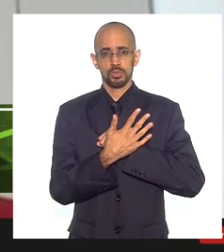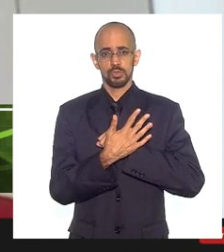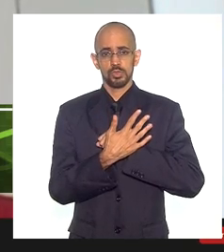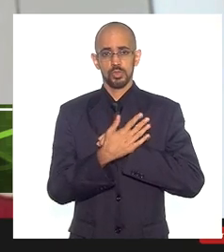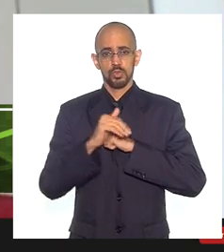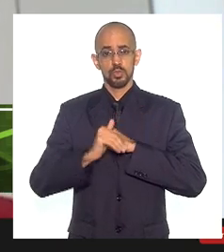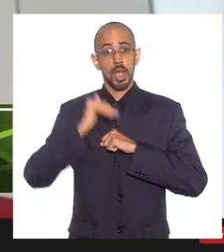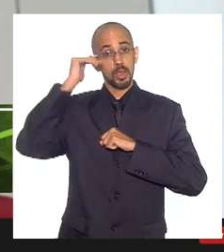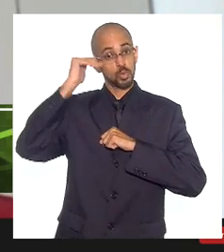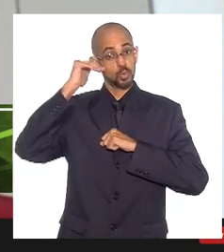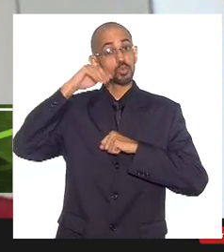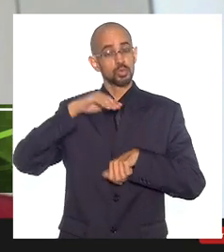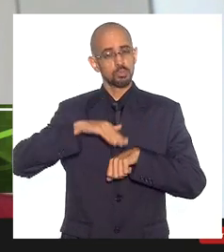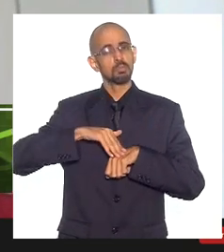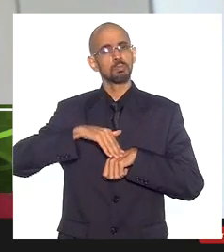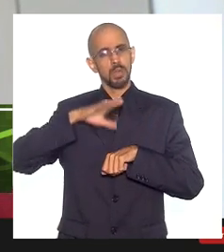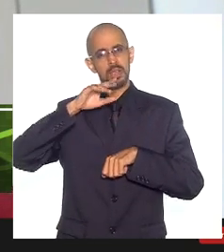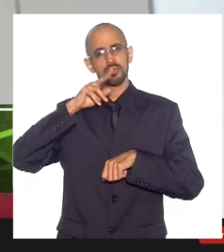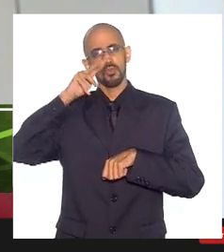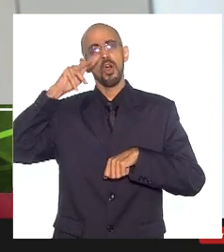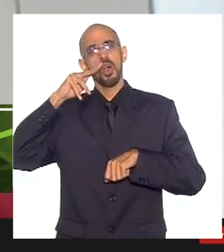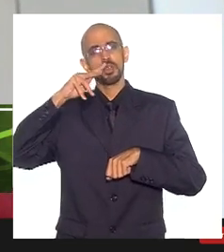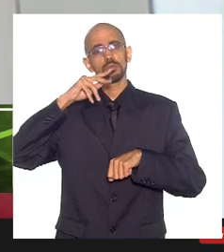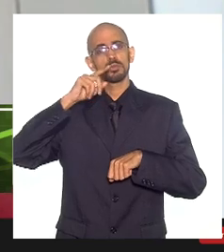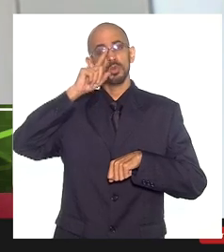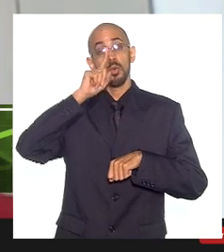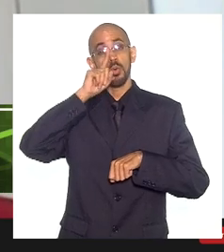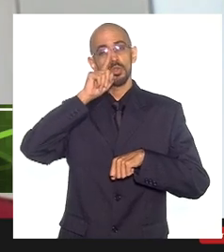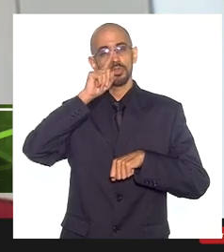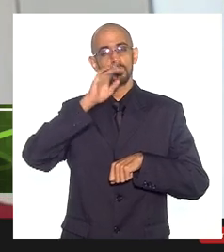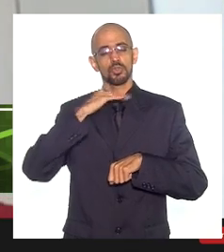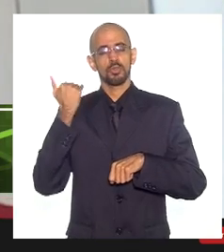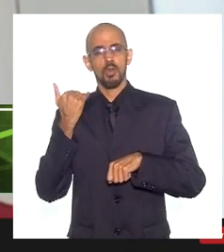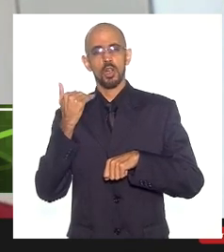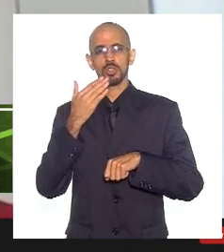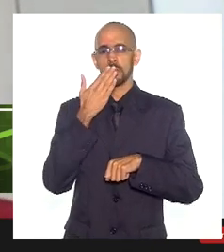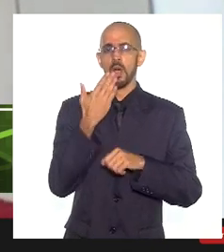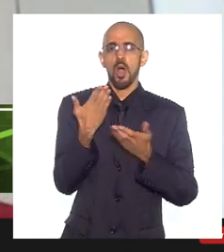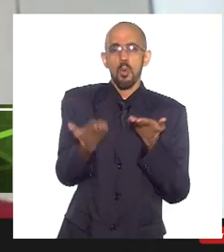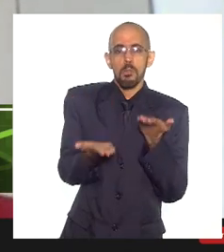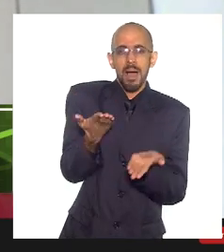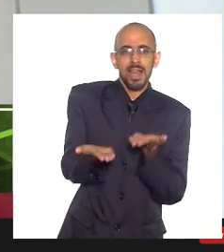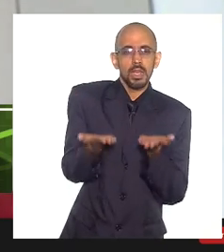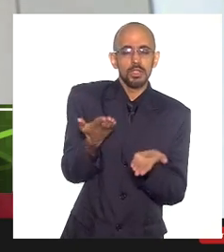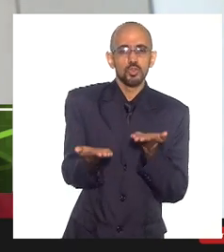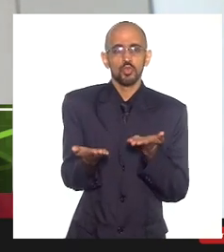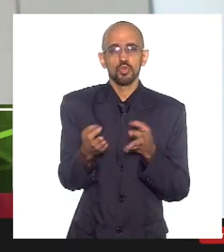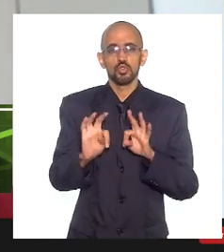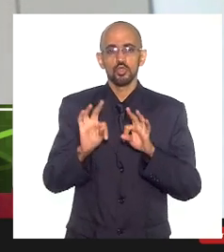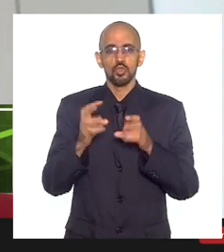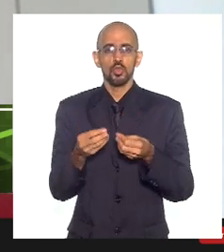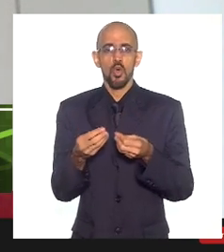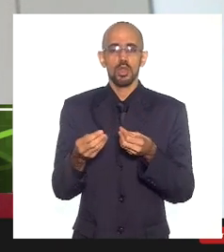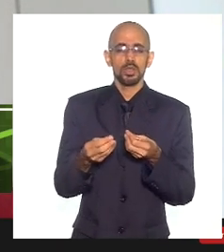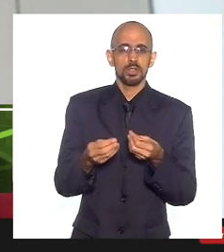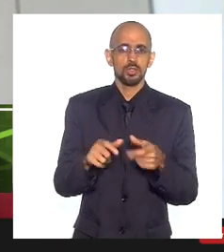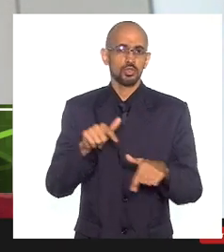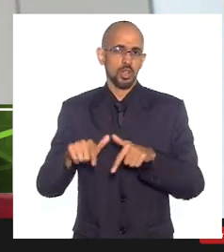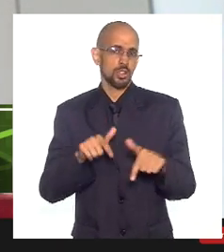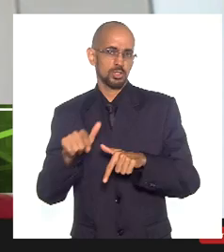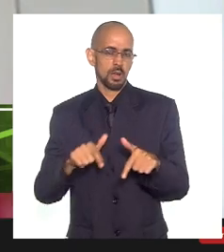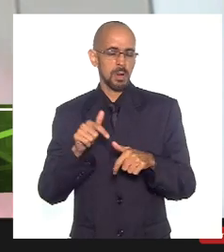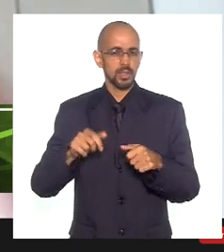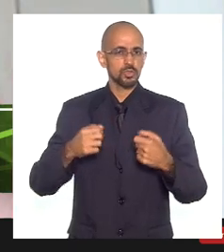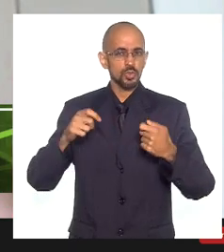de forma mais direta, podendo vir à óbito. Qual é balanço que a gente faz dessas atividades? O que a gente pode fazer para melhorar, para